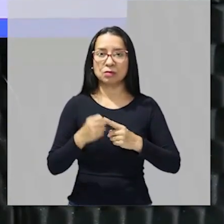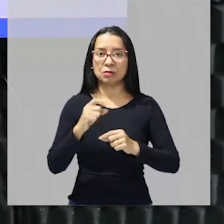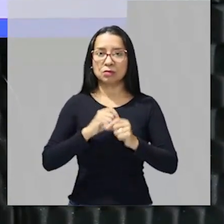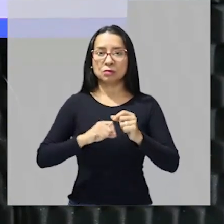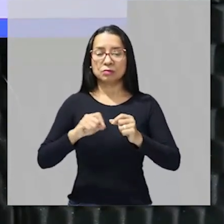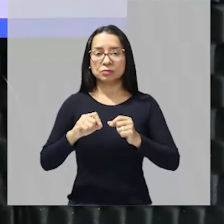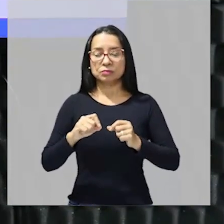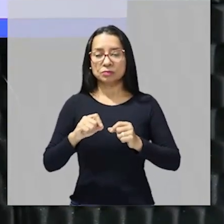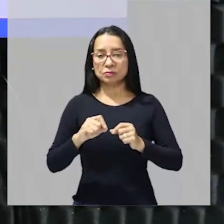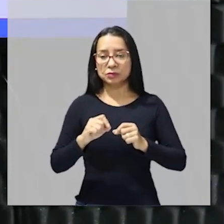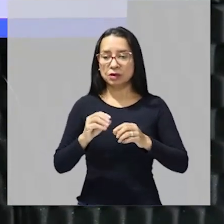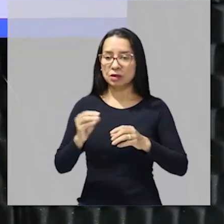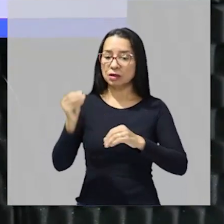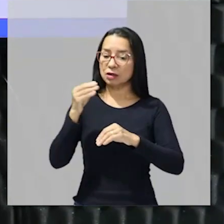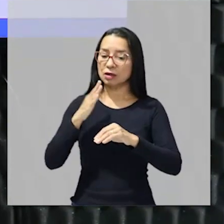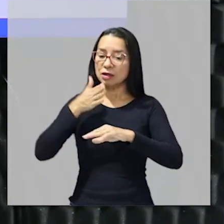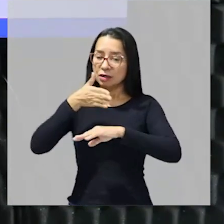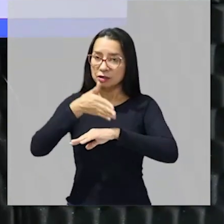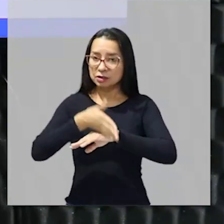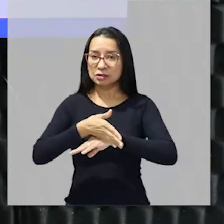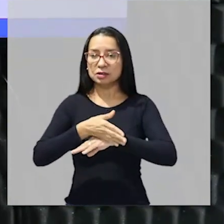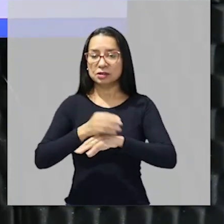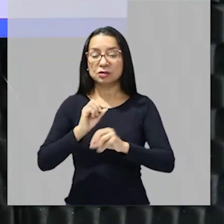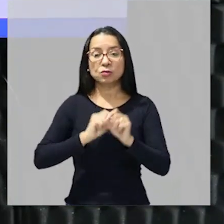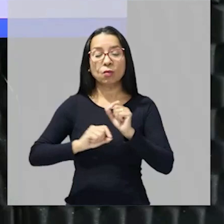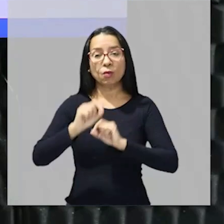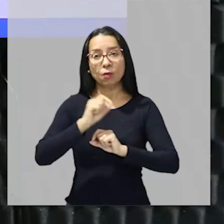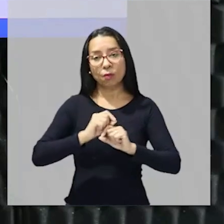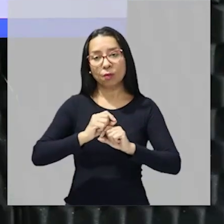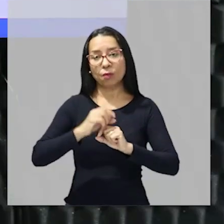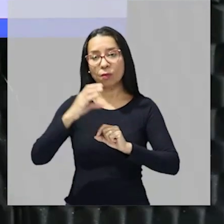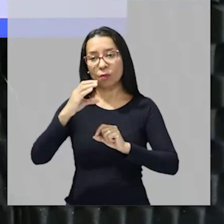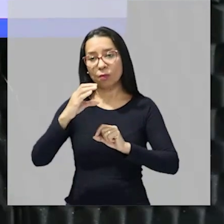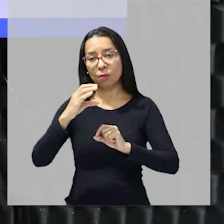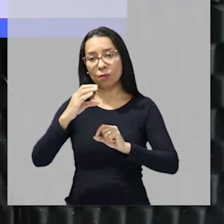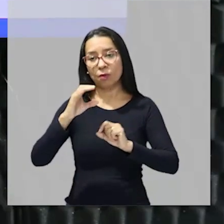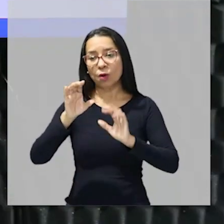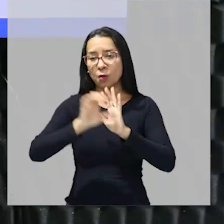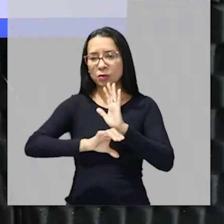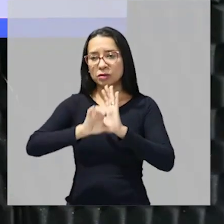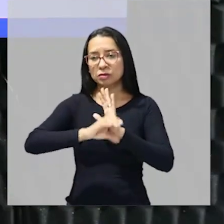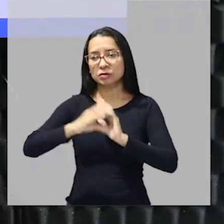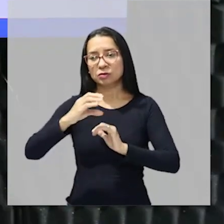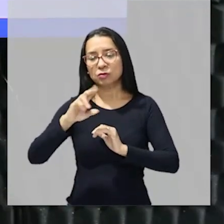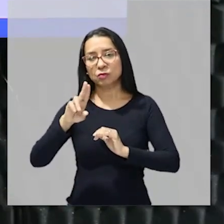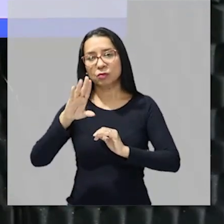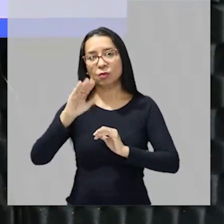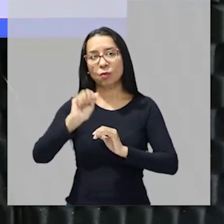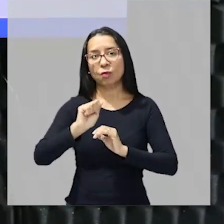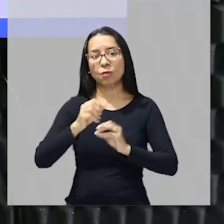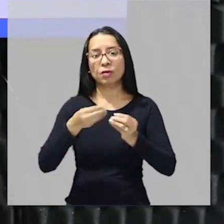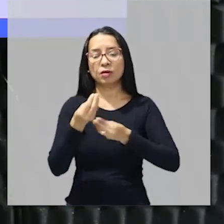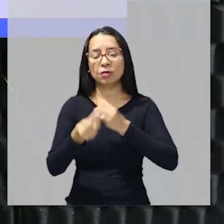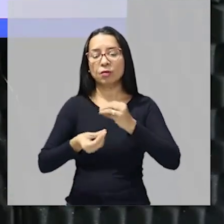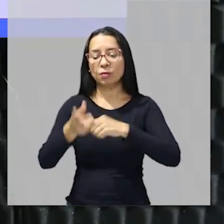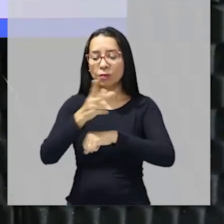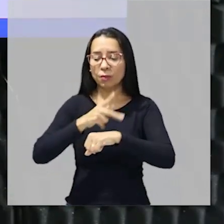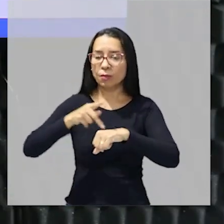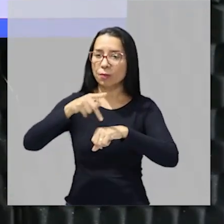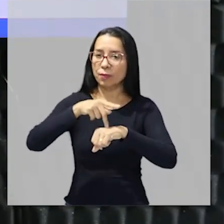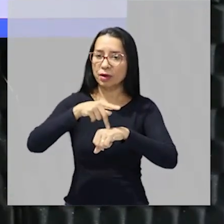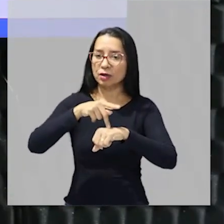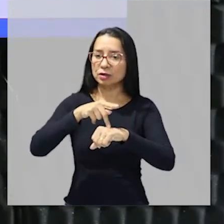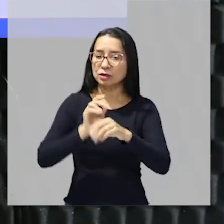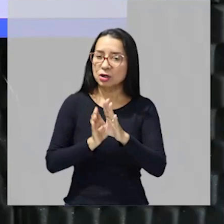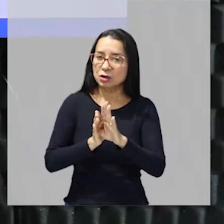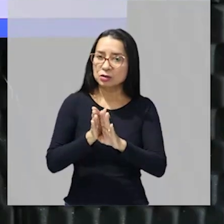acabou inserindo ou definindo Cuba, no contexto da bipolarização mundial, como um país de orientação comunista